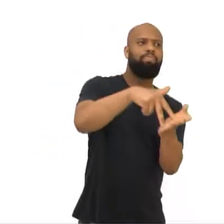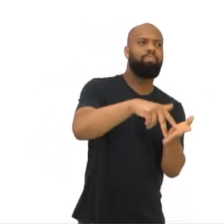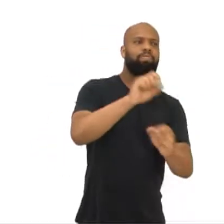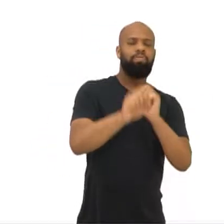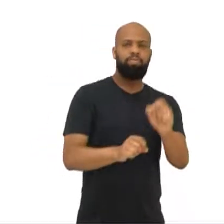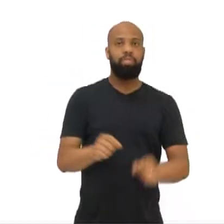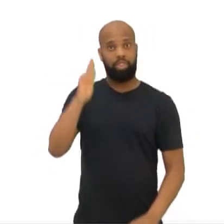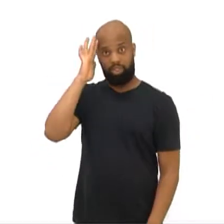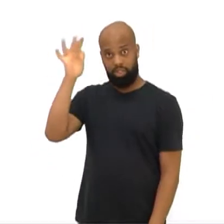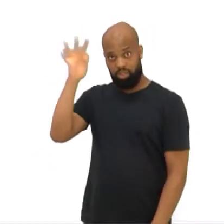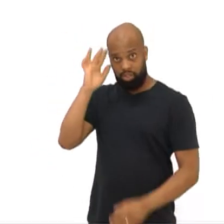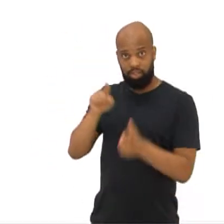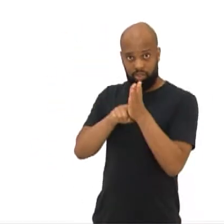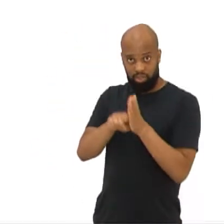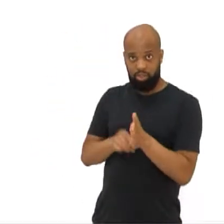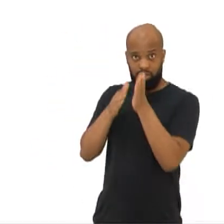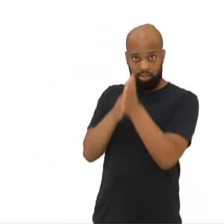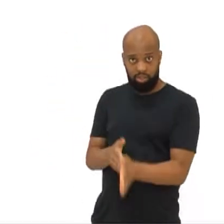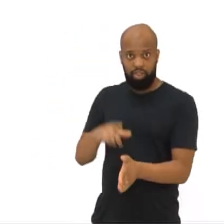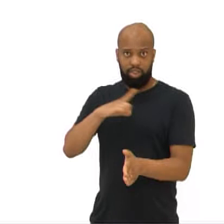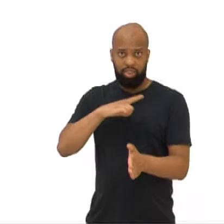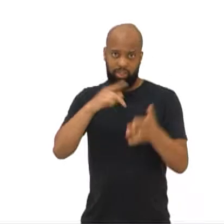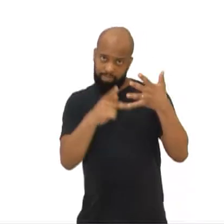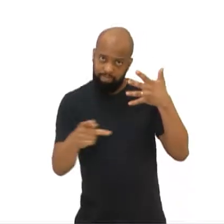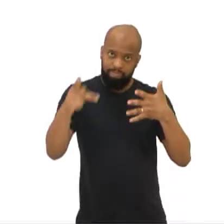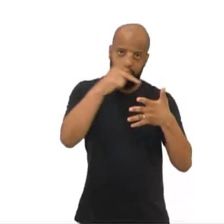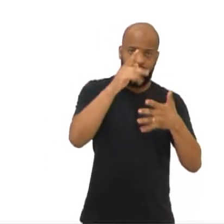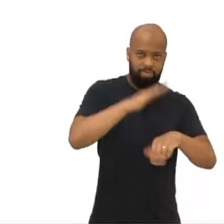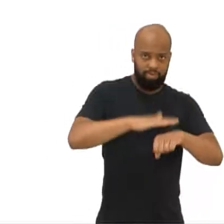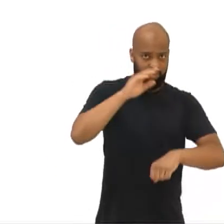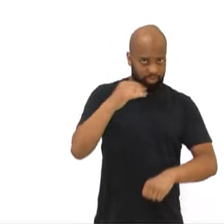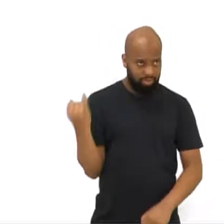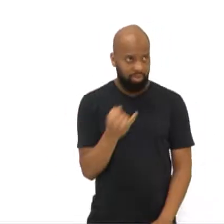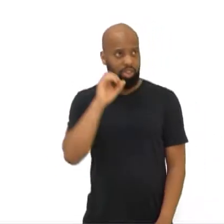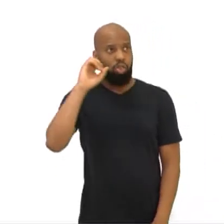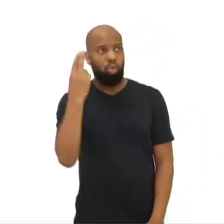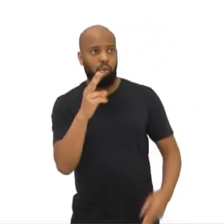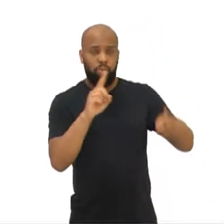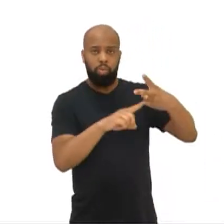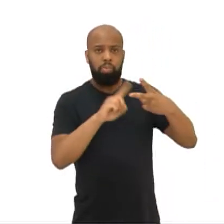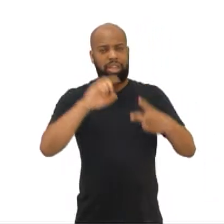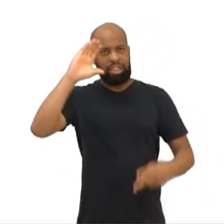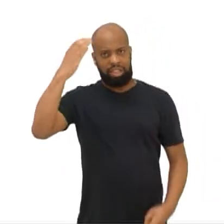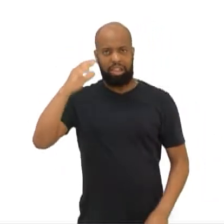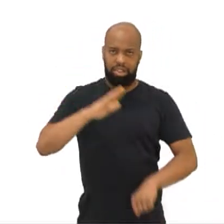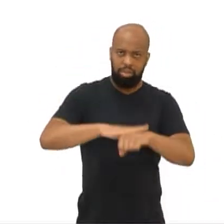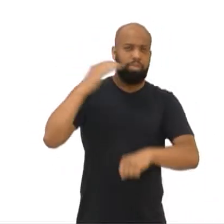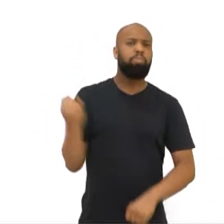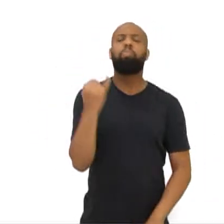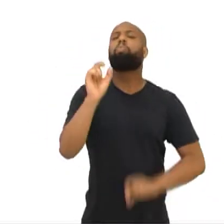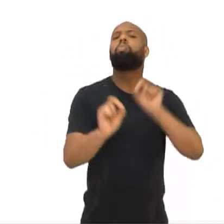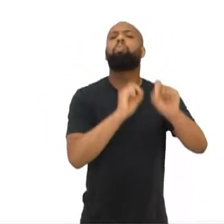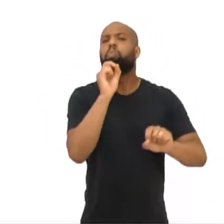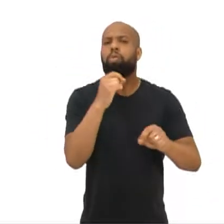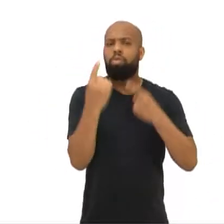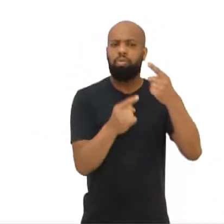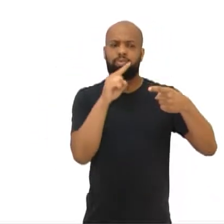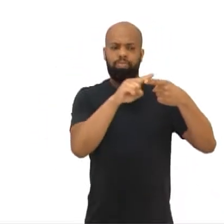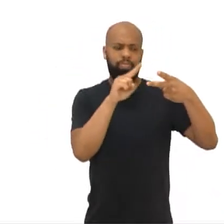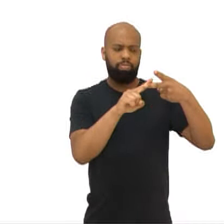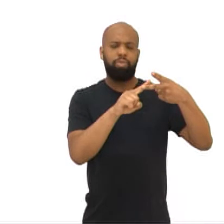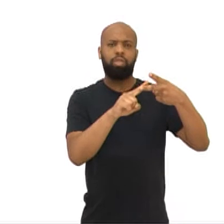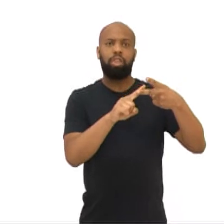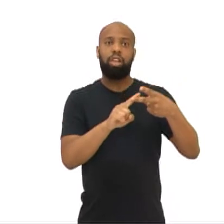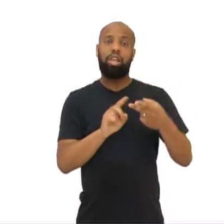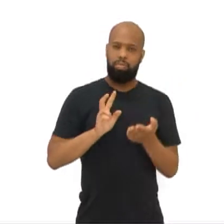a metafísica assume protagonismo ou a ciência se torna decisiva? Né? E aí, qual que é a resposta?